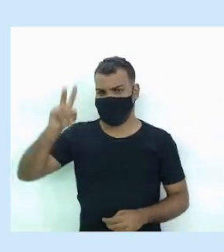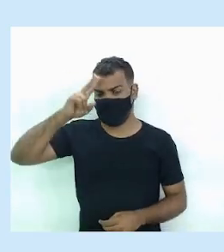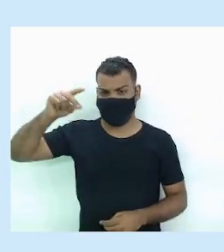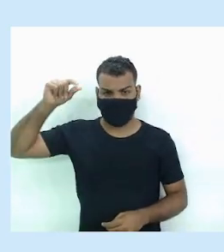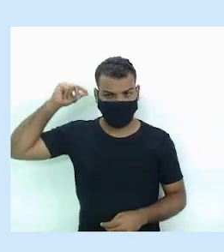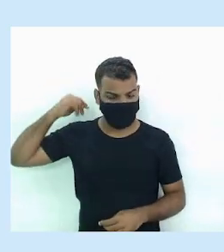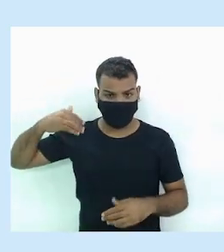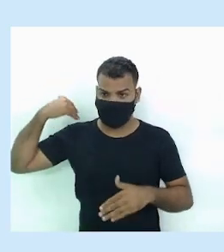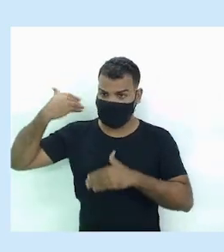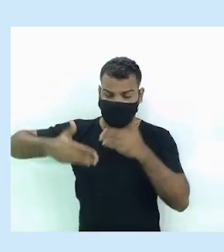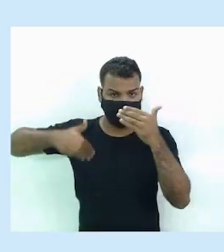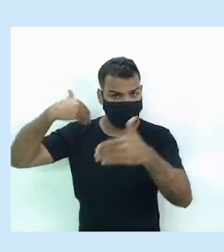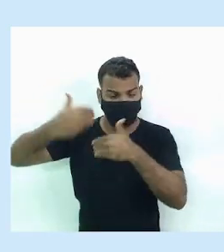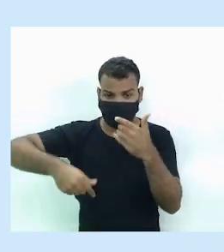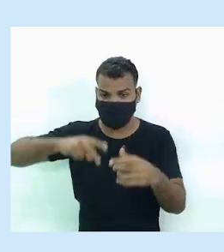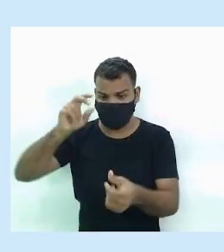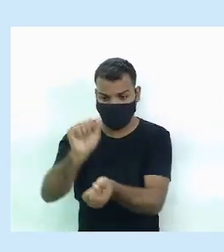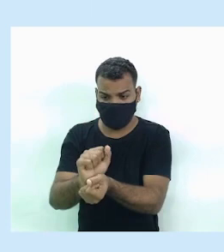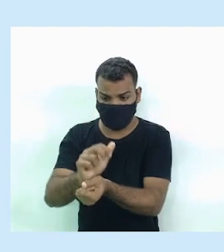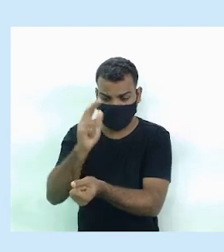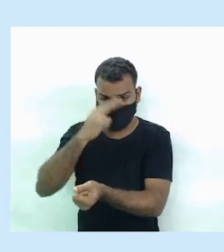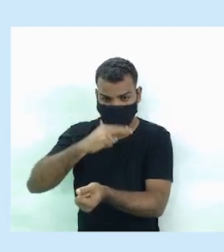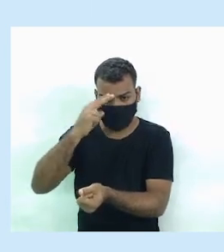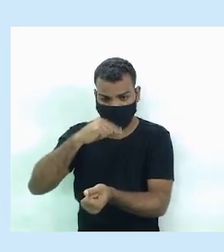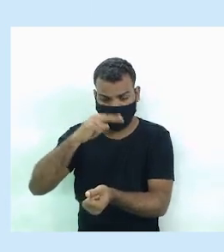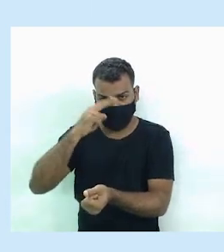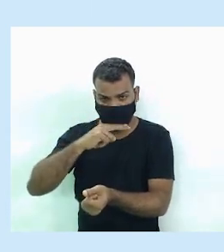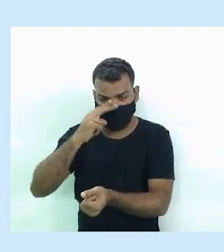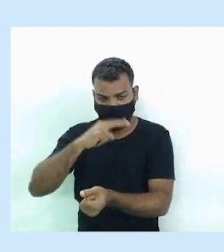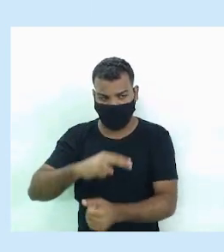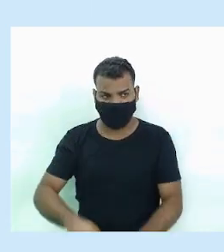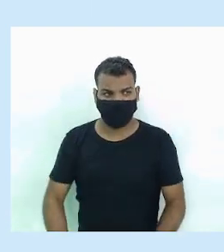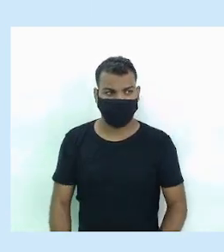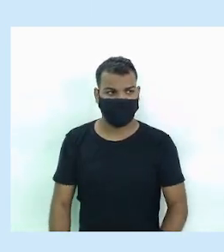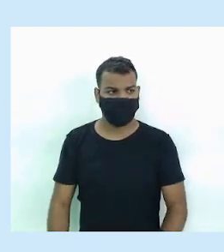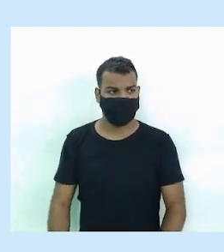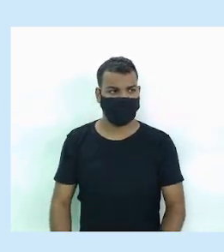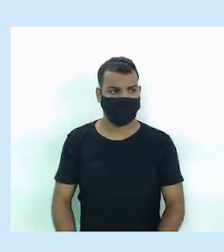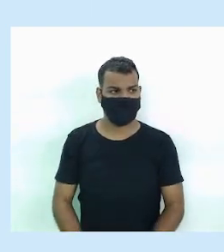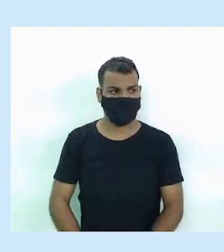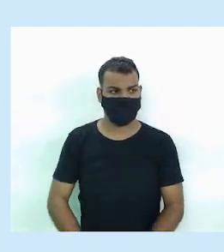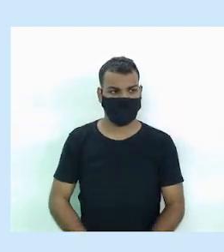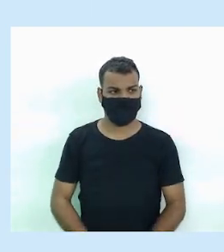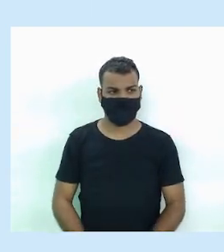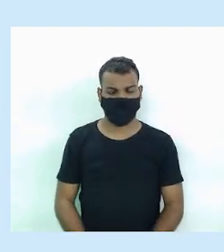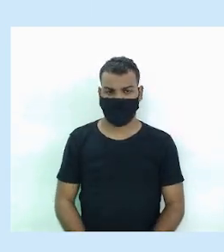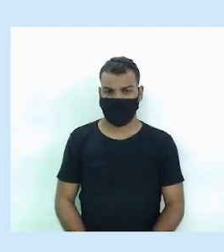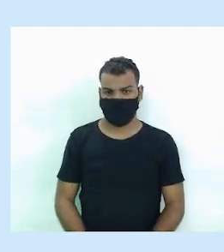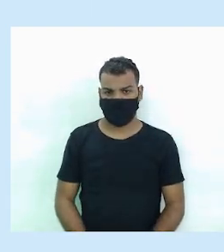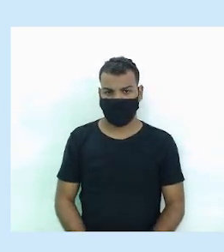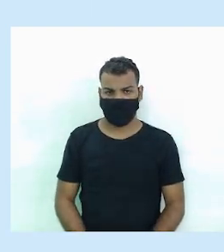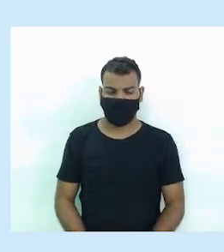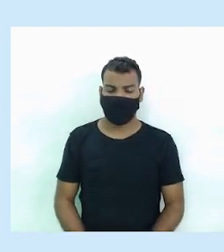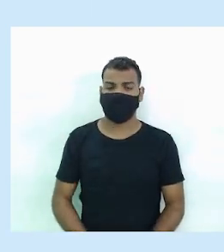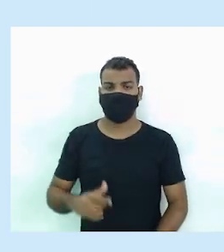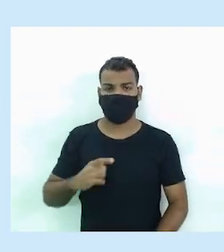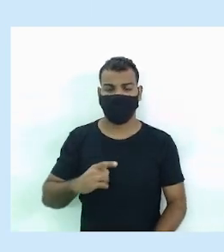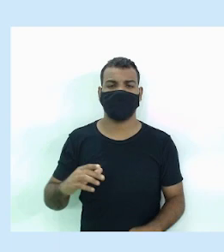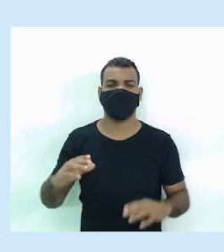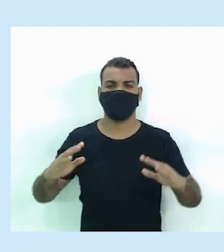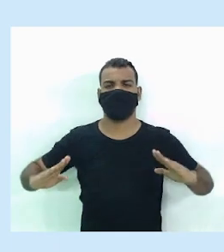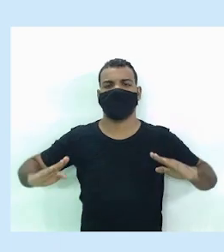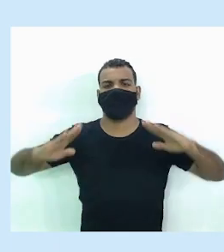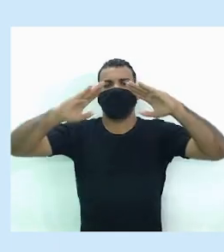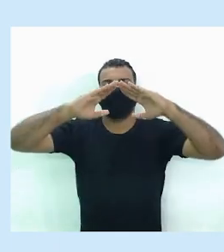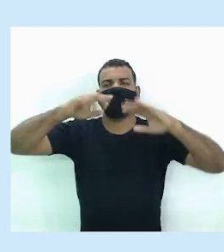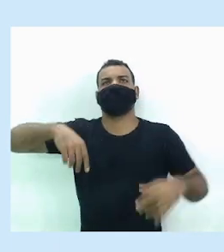Idade Média, Idade Moderna e assim vai. Né? E aí eu vou ter também essa organização social da pirâmide, a galera que vive